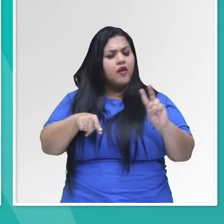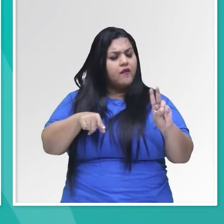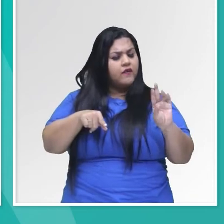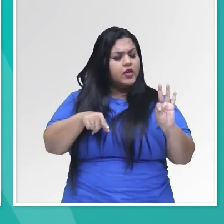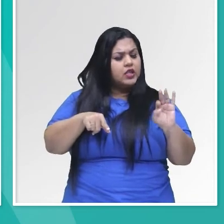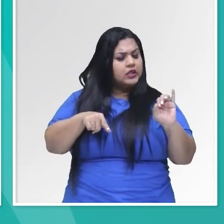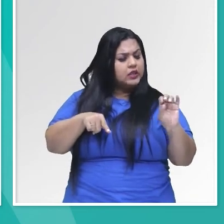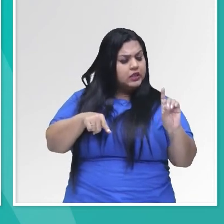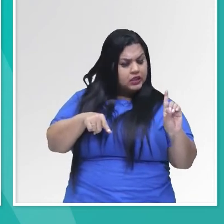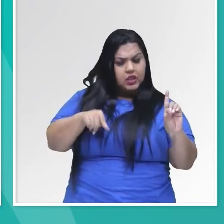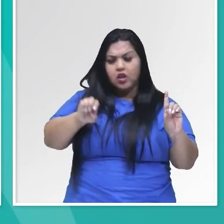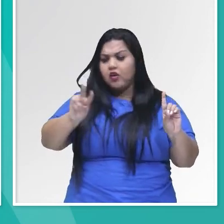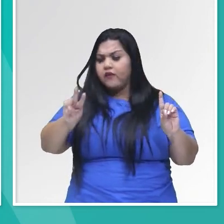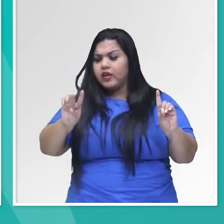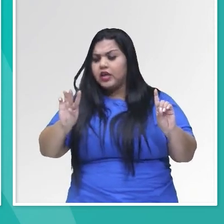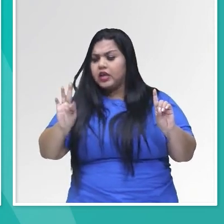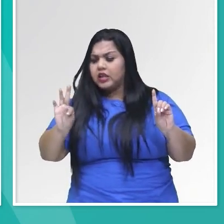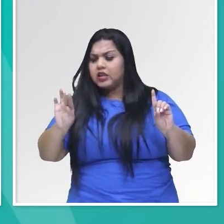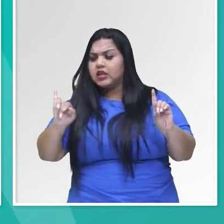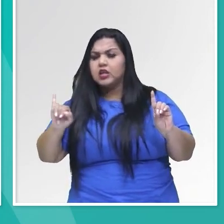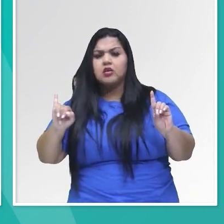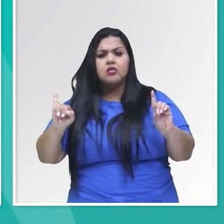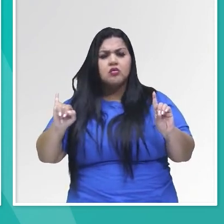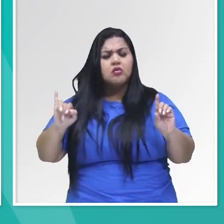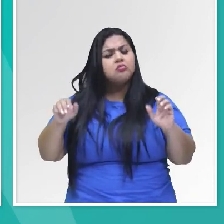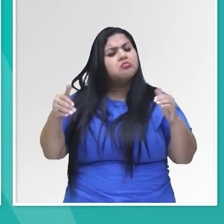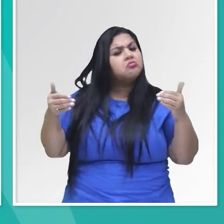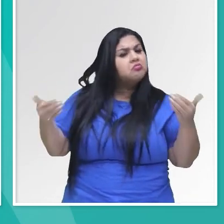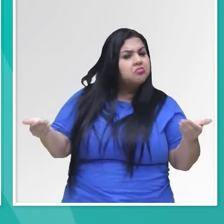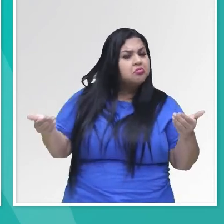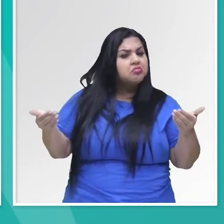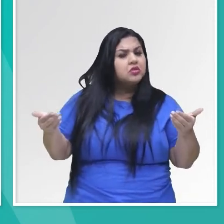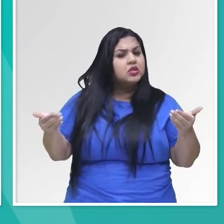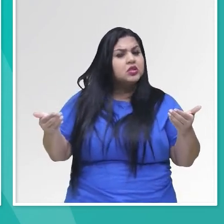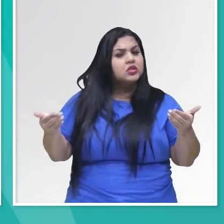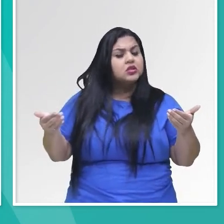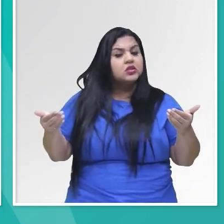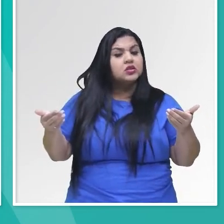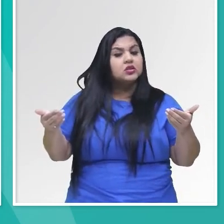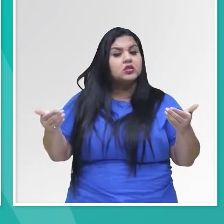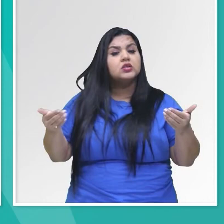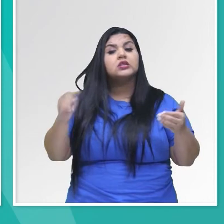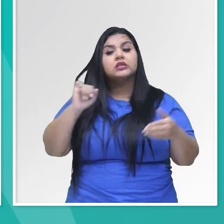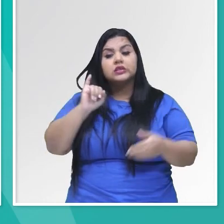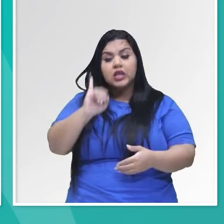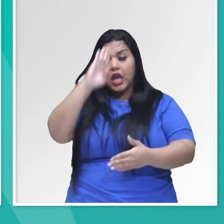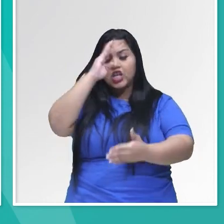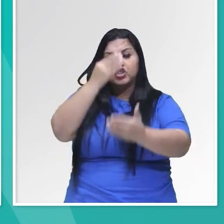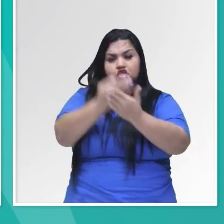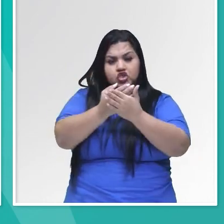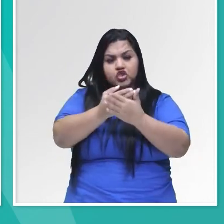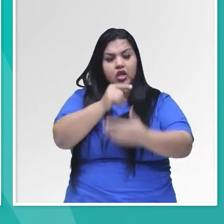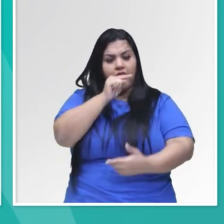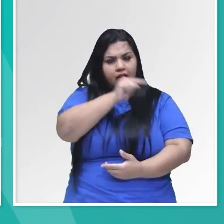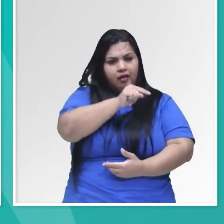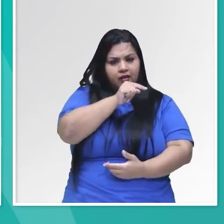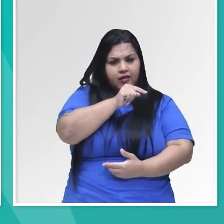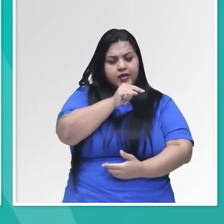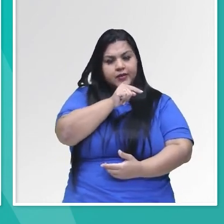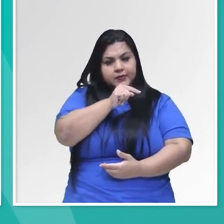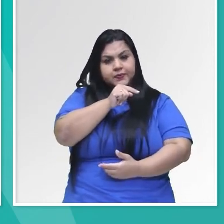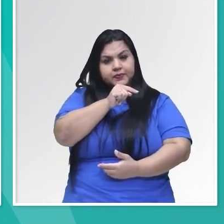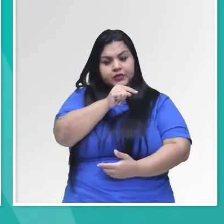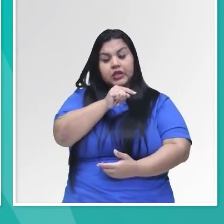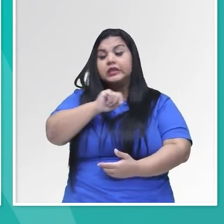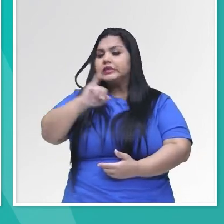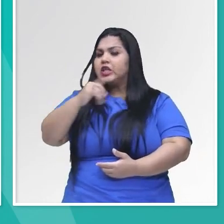é VTD ou ele é VTI? Ou seja, ele pede ou não preposição acreditar. Se ele pedir preposição, ele é verbo transitivo indireto. Se ele